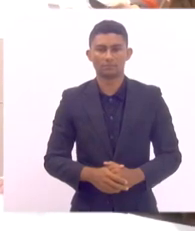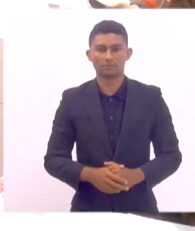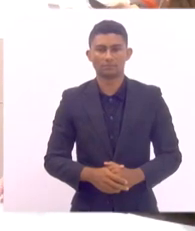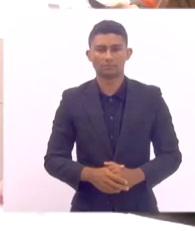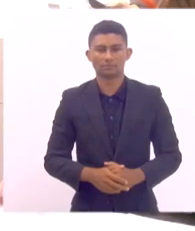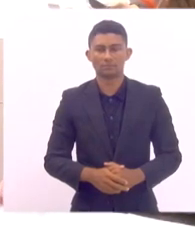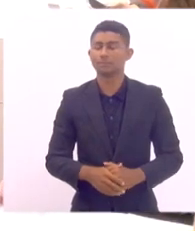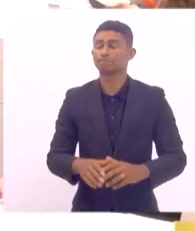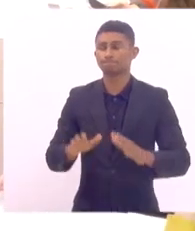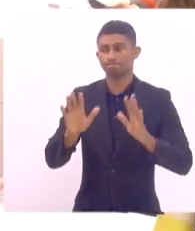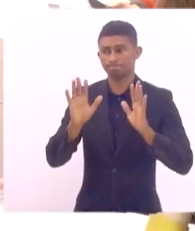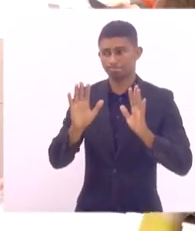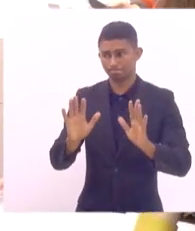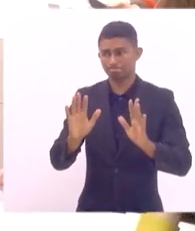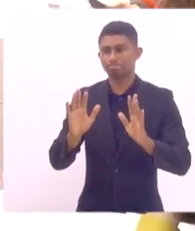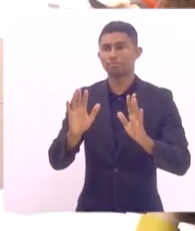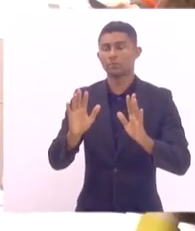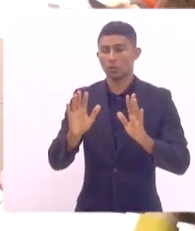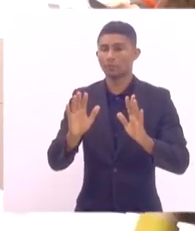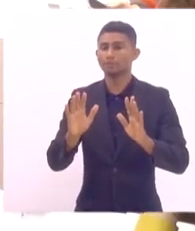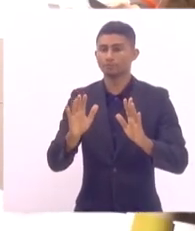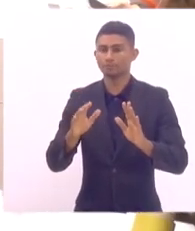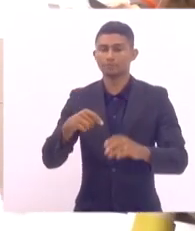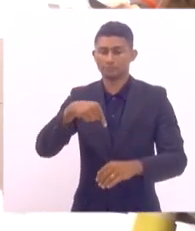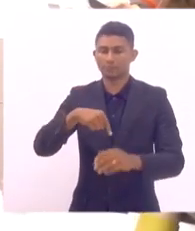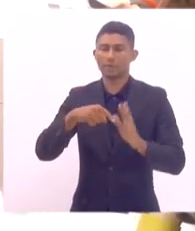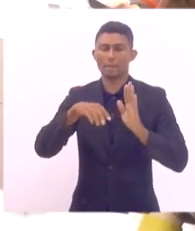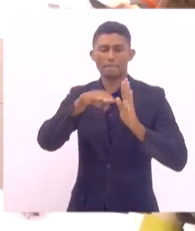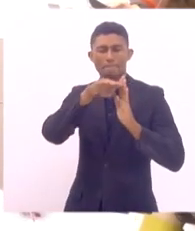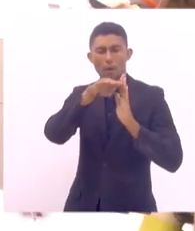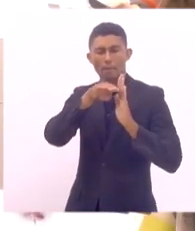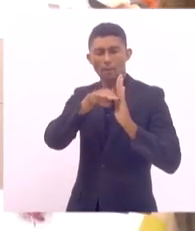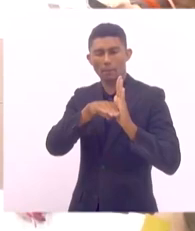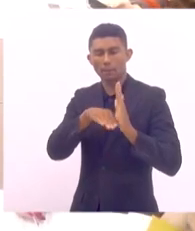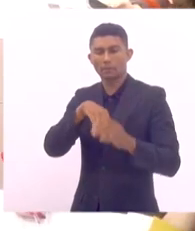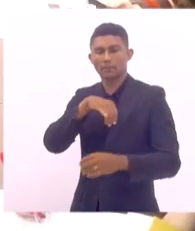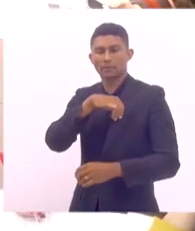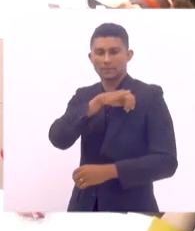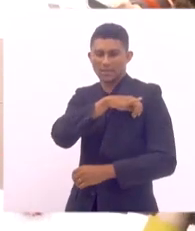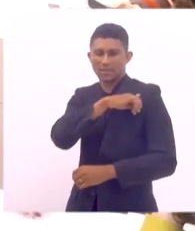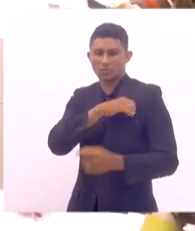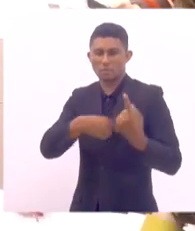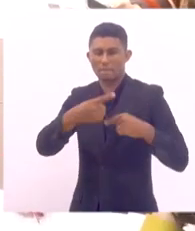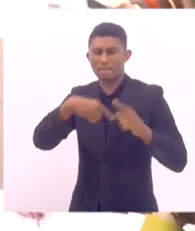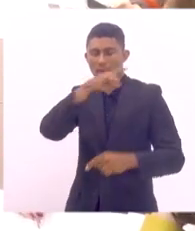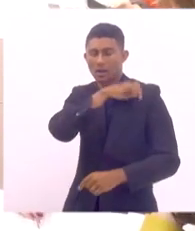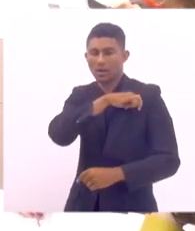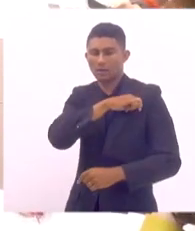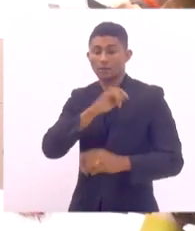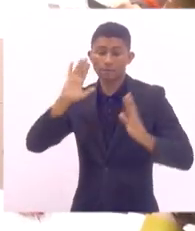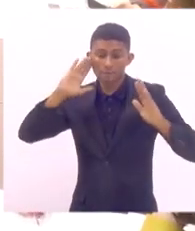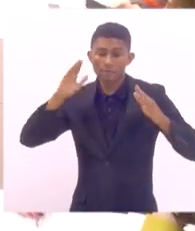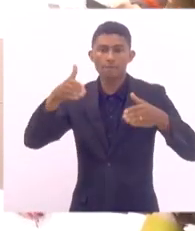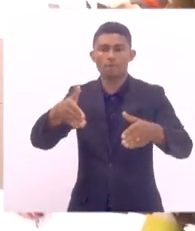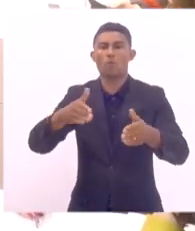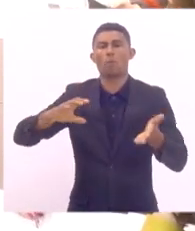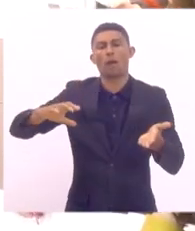Não, deixa eu dizer. O nosso Super RJ, o foco foi o cadastro único. Sem